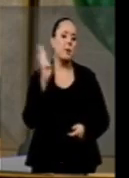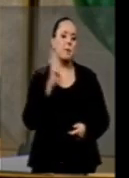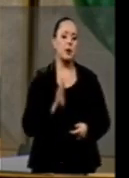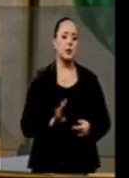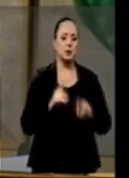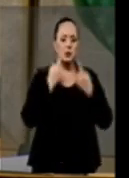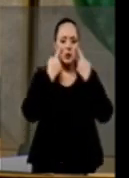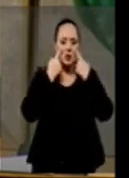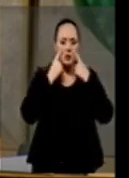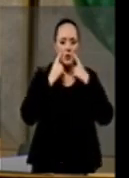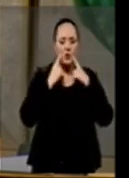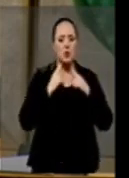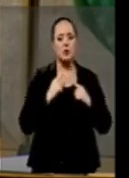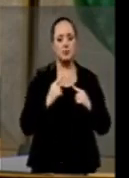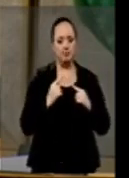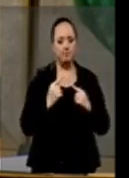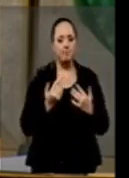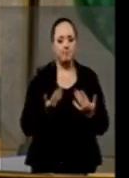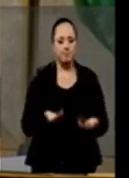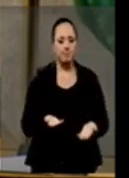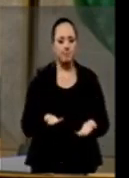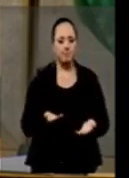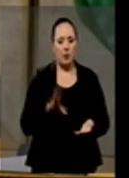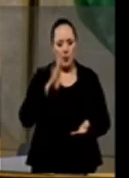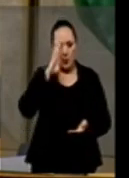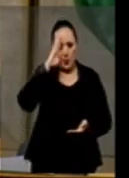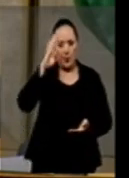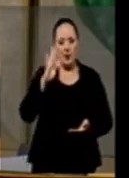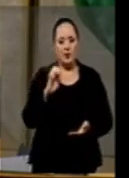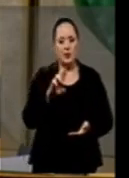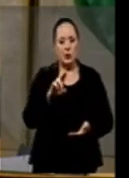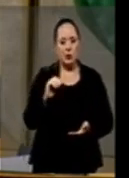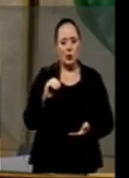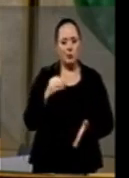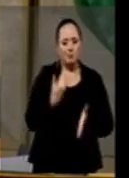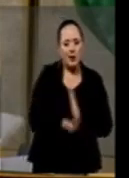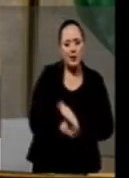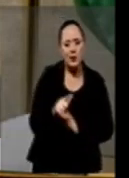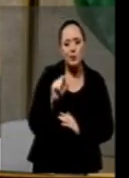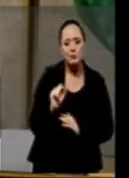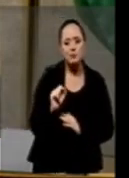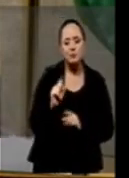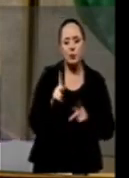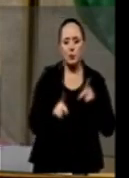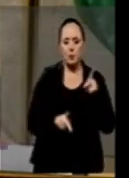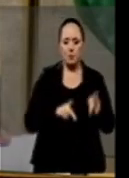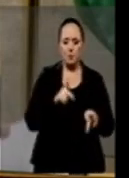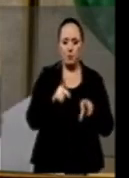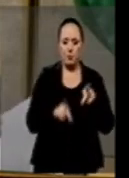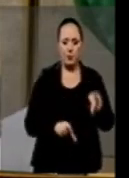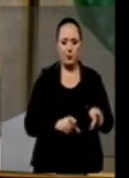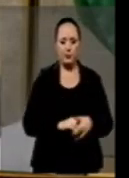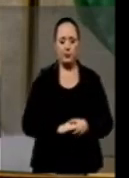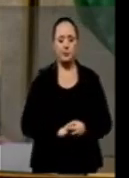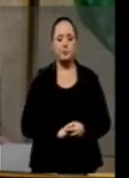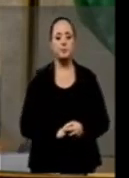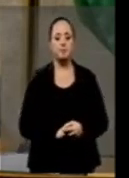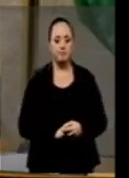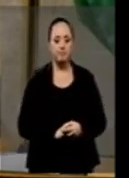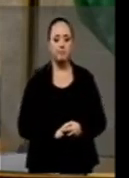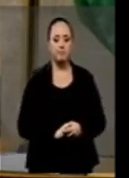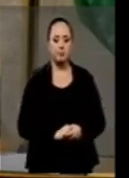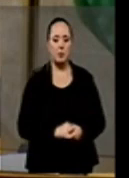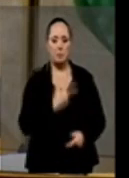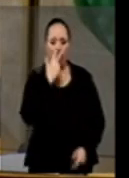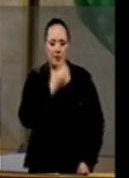a perda de seu maior tesouro seu povo como percebeu andré mal ou a vida